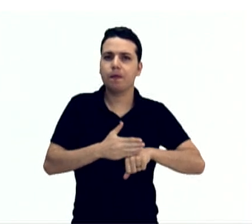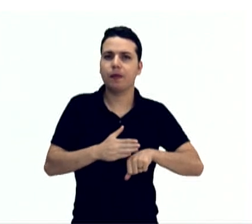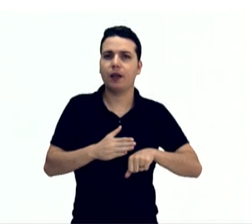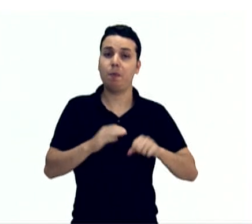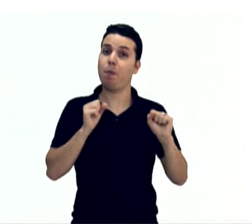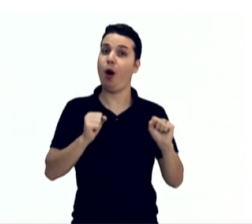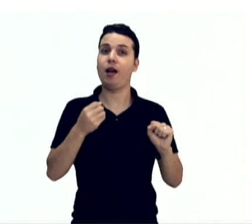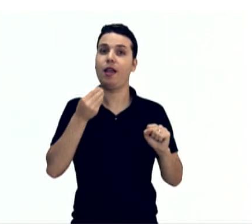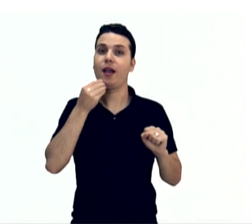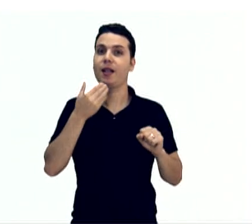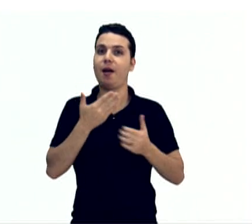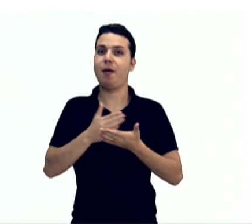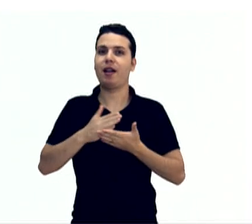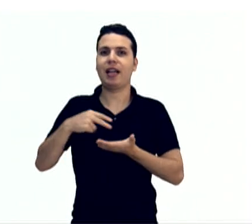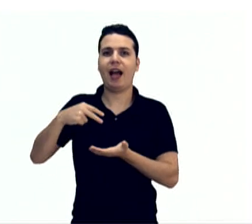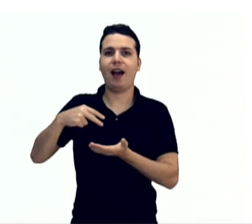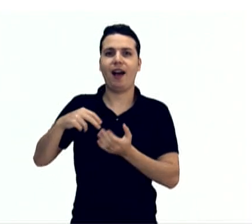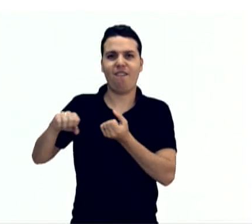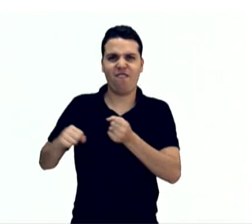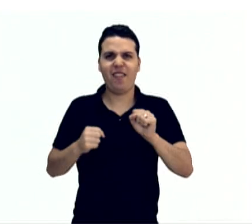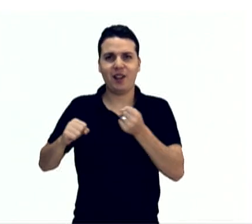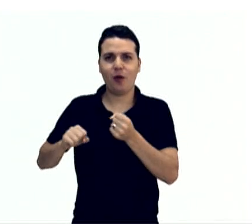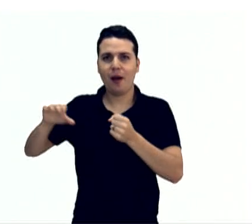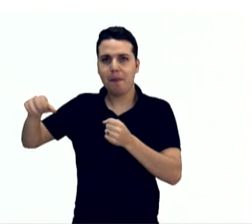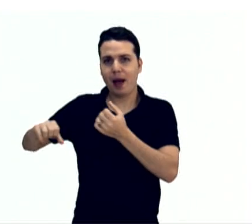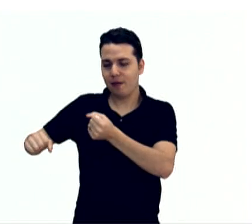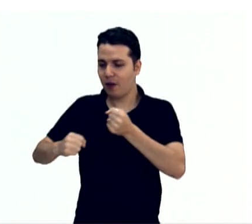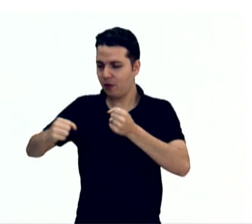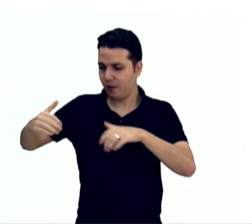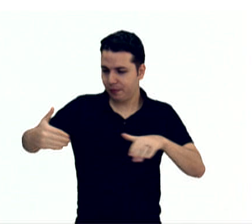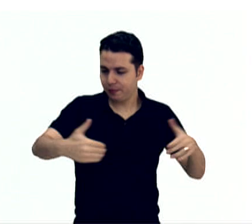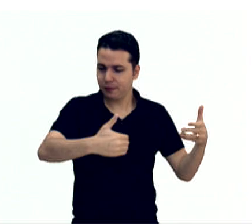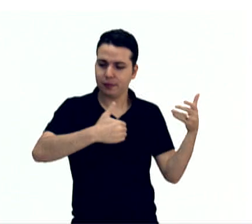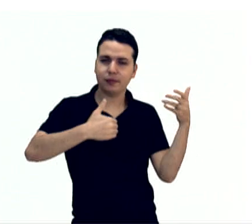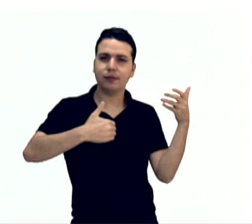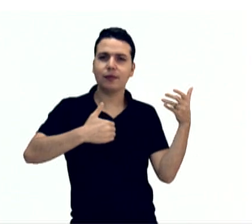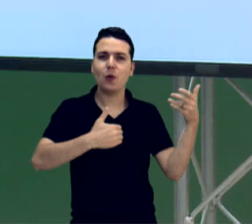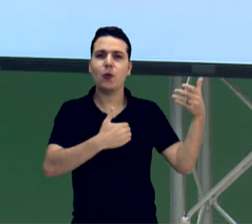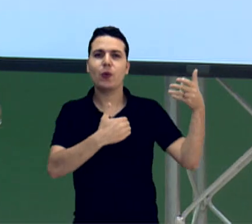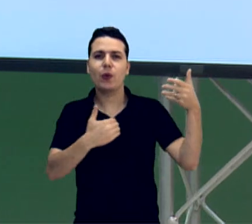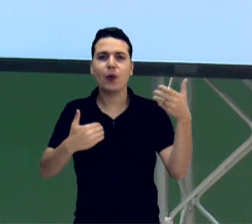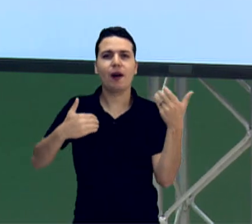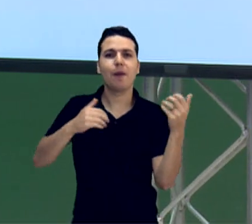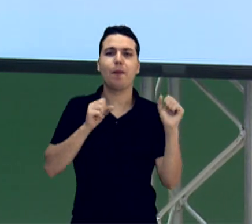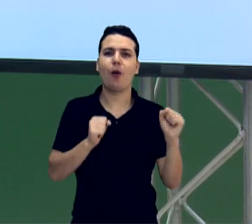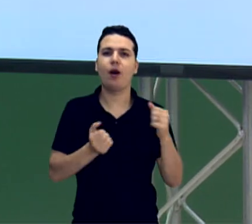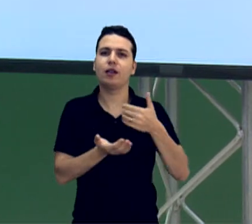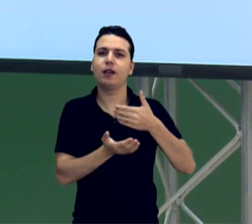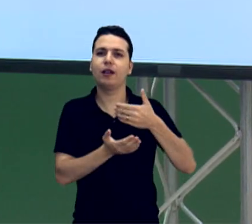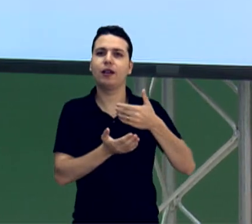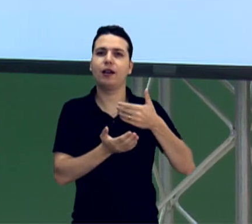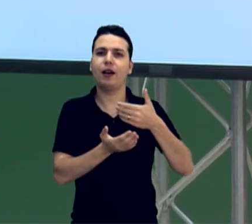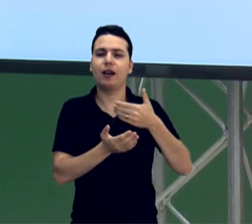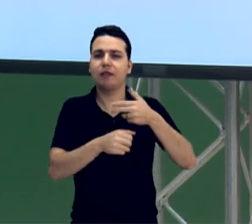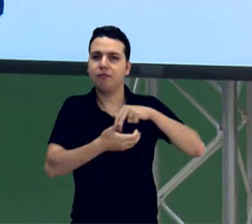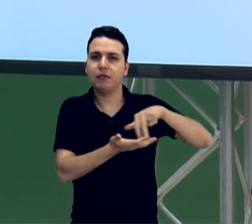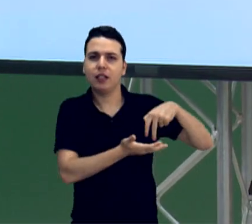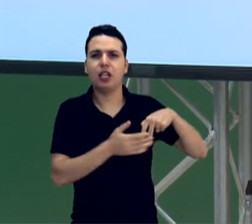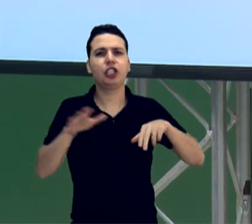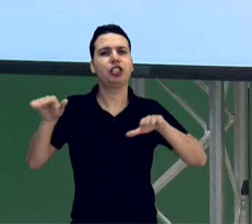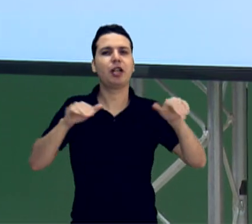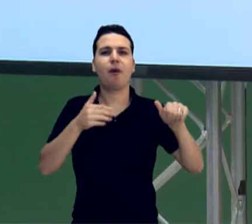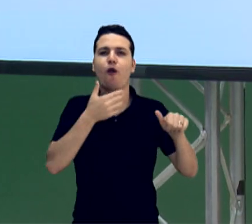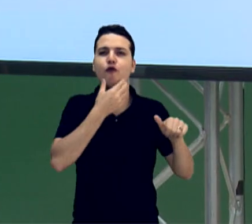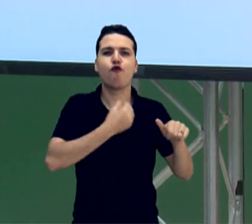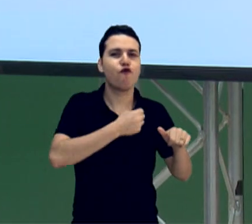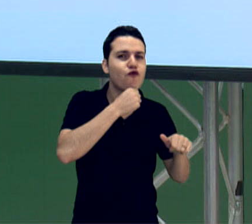vassoura, certo, gente? Saiam dançando, porque tudo isso é conhecimento, né? Puxa o vovô, a vovó, o titio, a titi, já